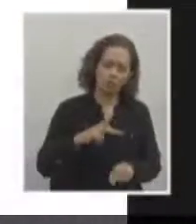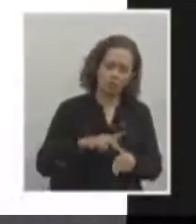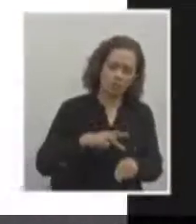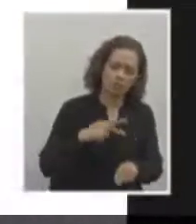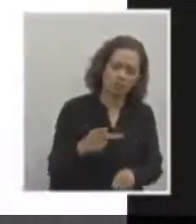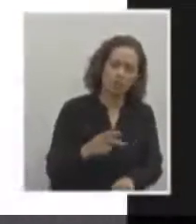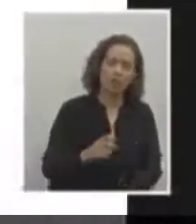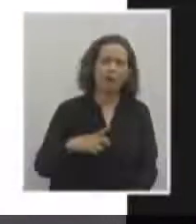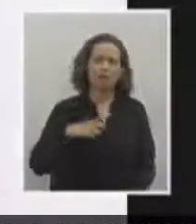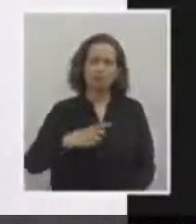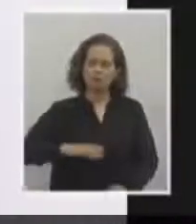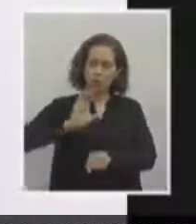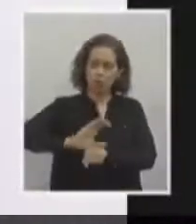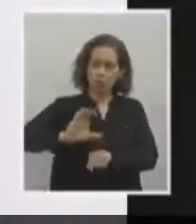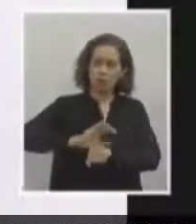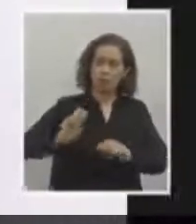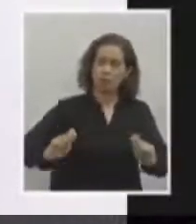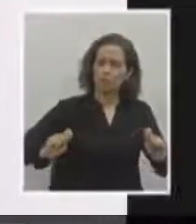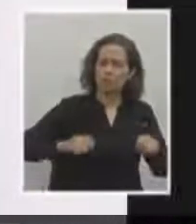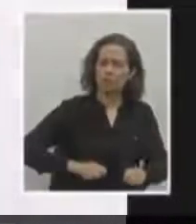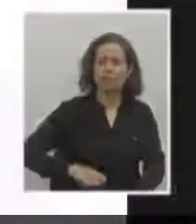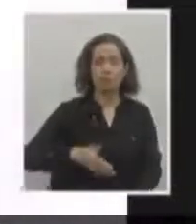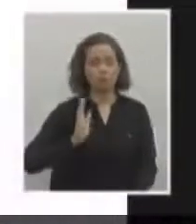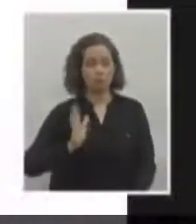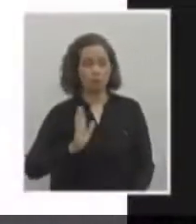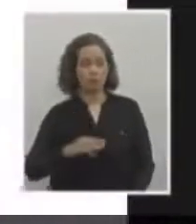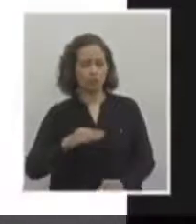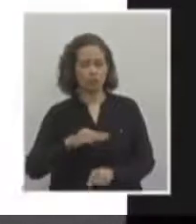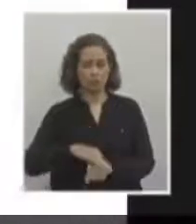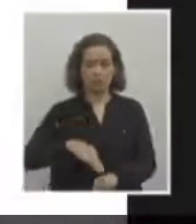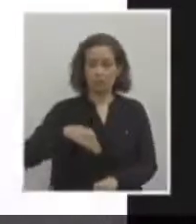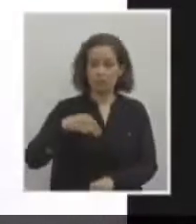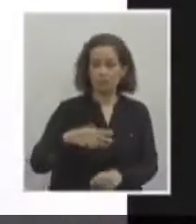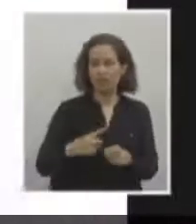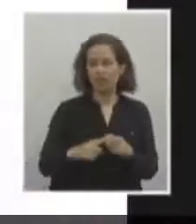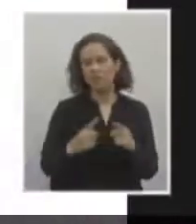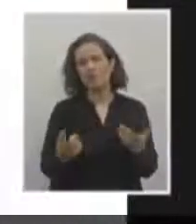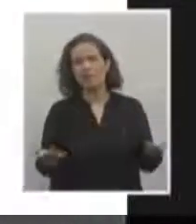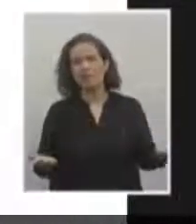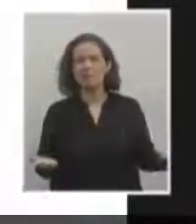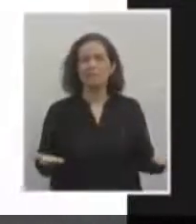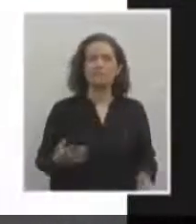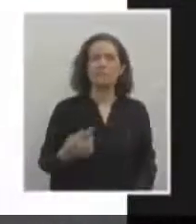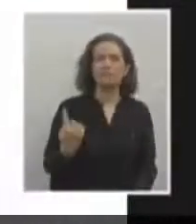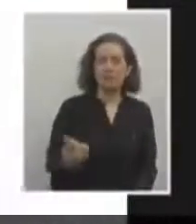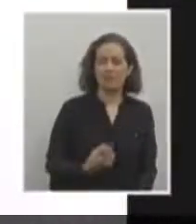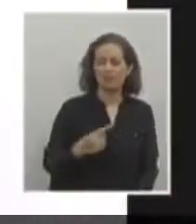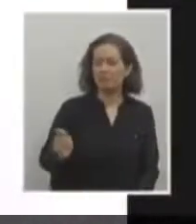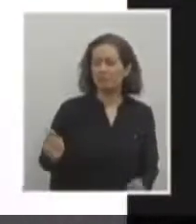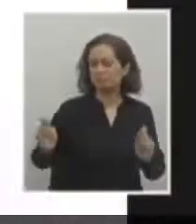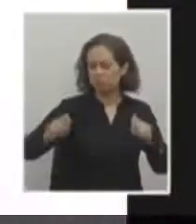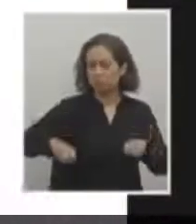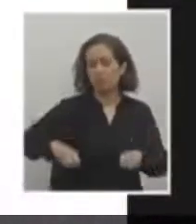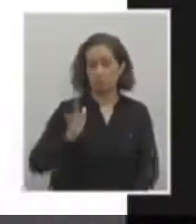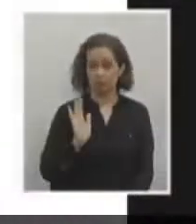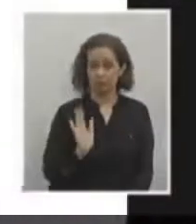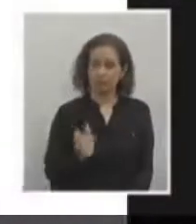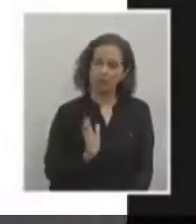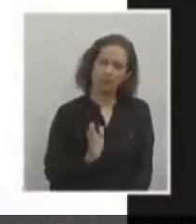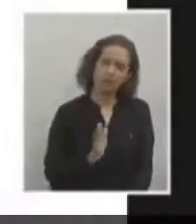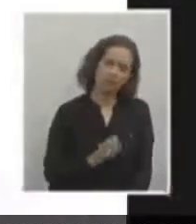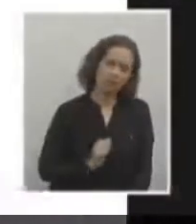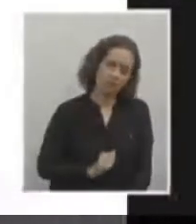de capacitação, fizeram mestrado, então a gente sabe que isso tem, a gente sabe que eles são capacitados, com toda a